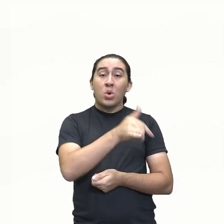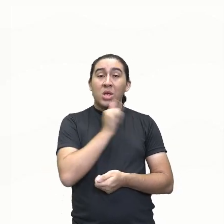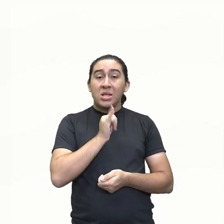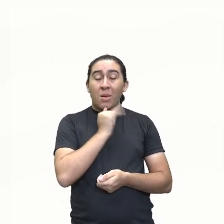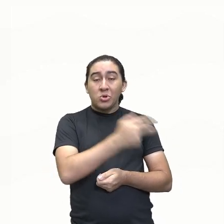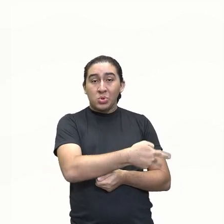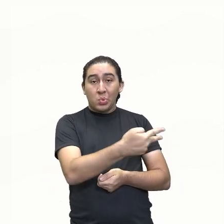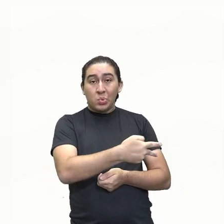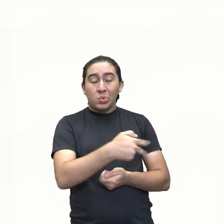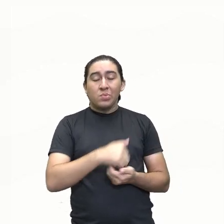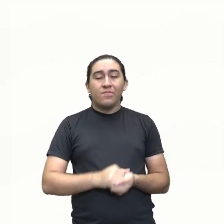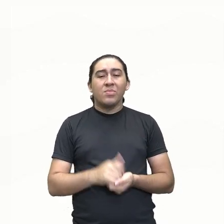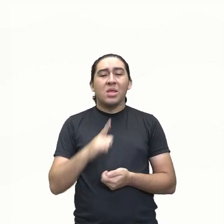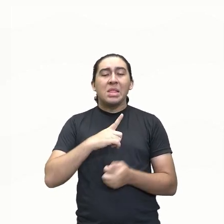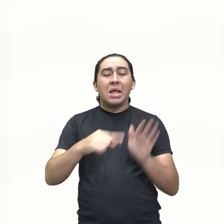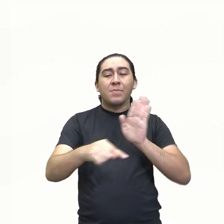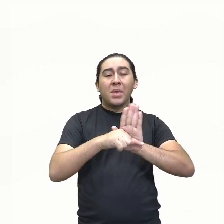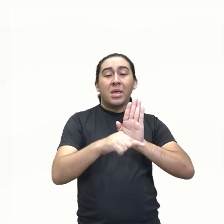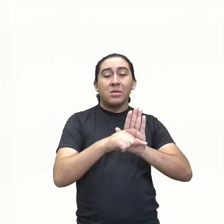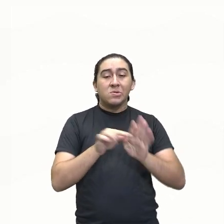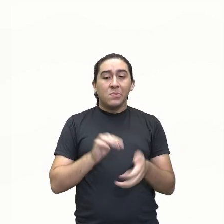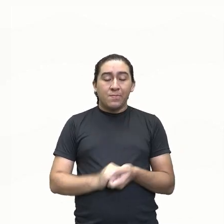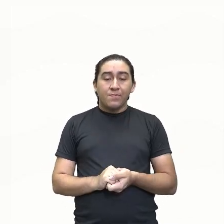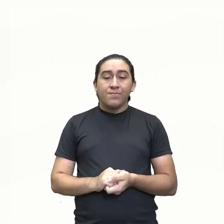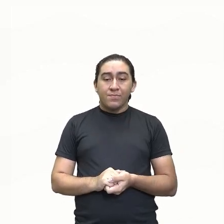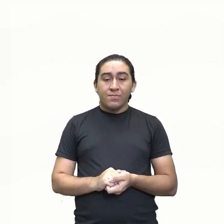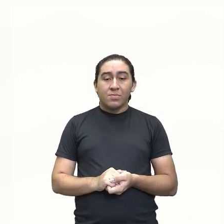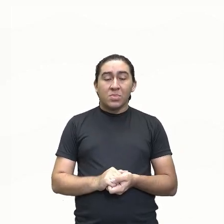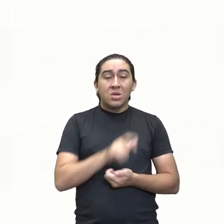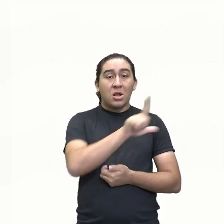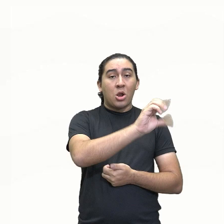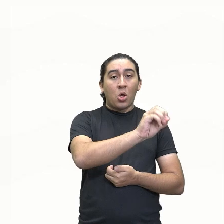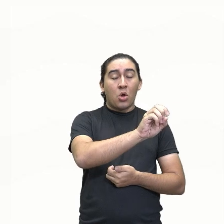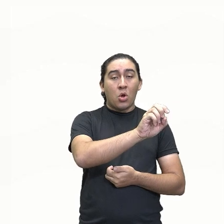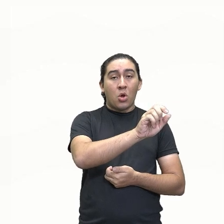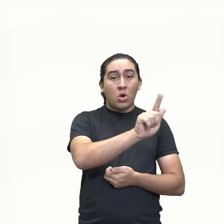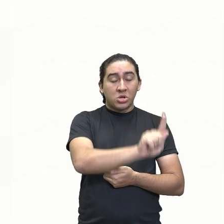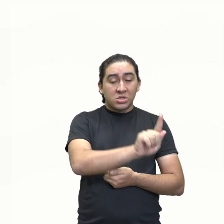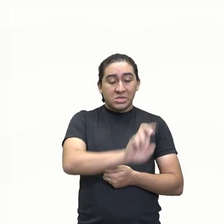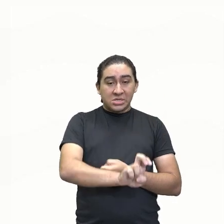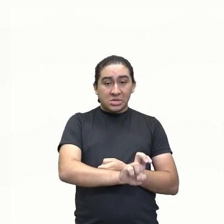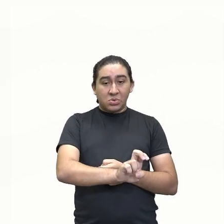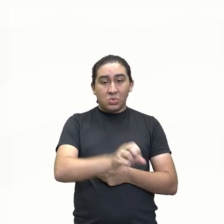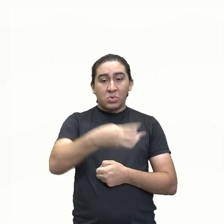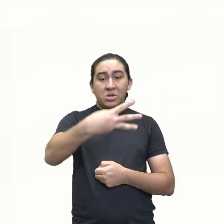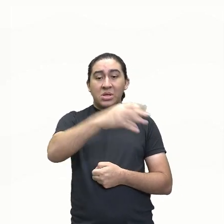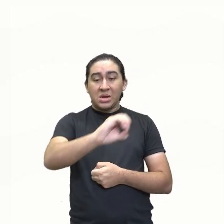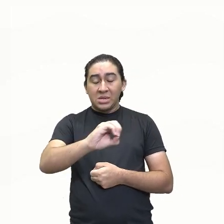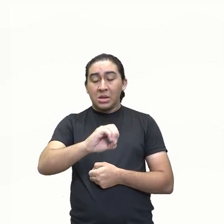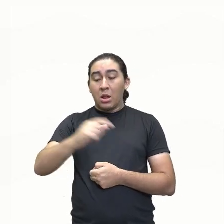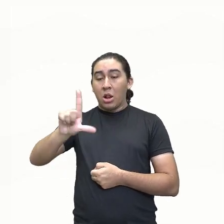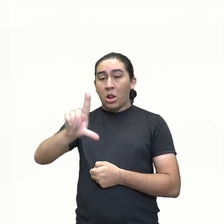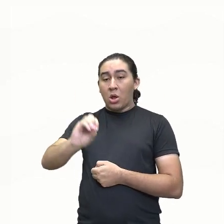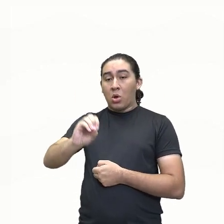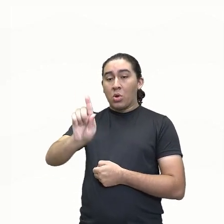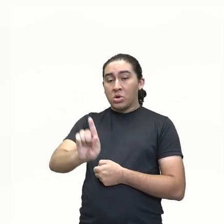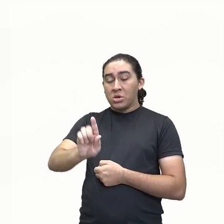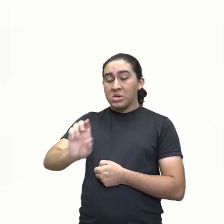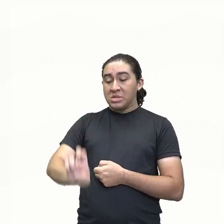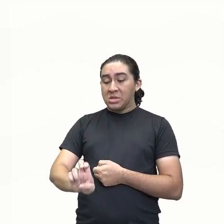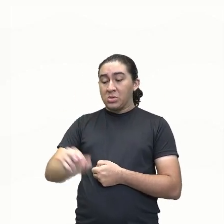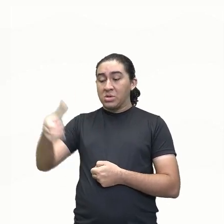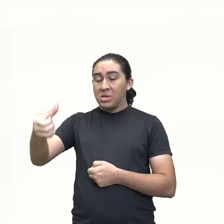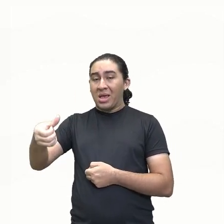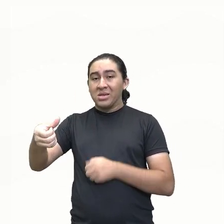tenho aqui? Uma subtração. Log de 30 na base 5 não tem resultado. Log de 6 na base 5 também não temos resultado, exato,